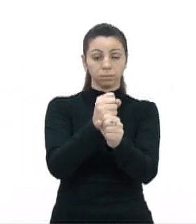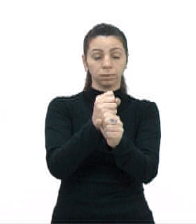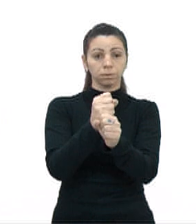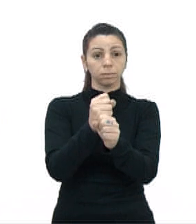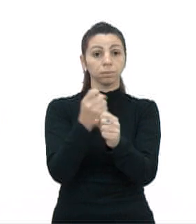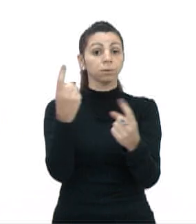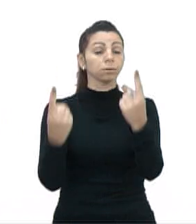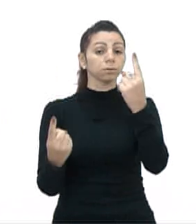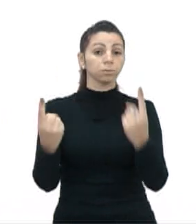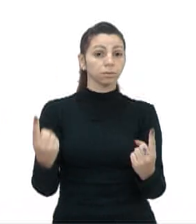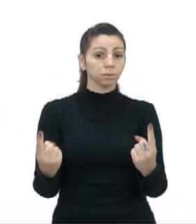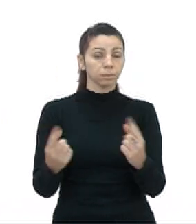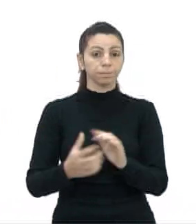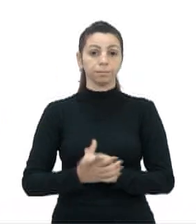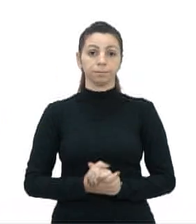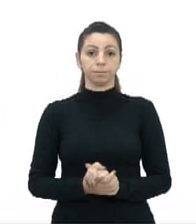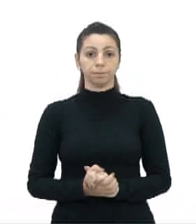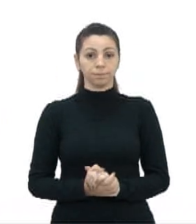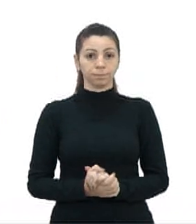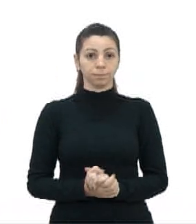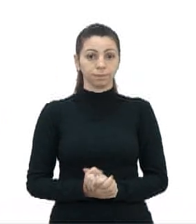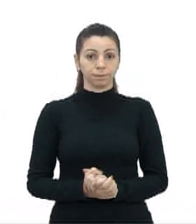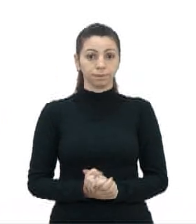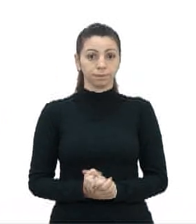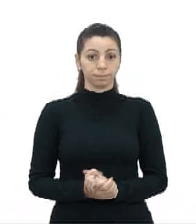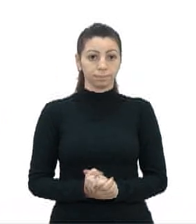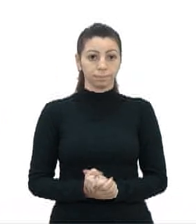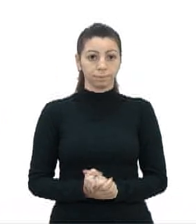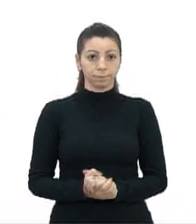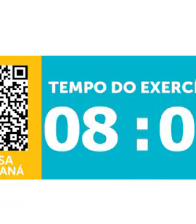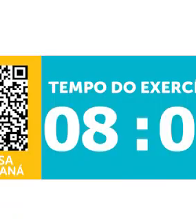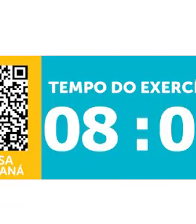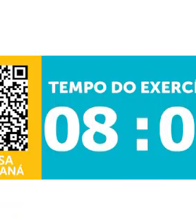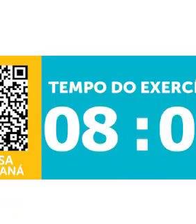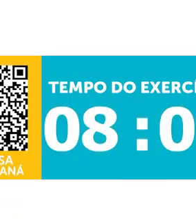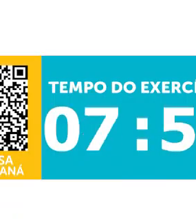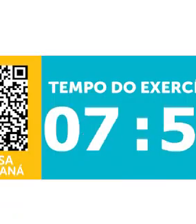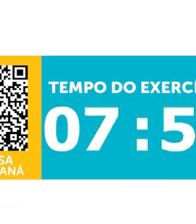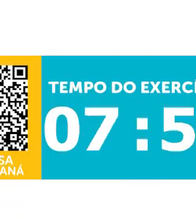das alternativas? Agora com vocês.